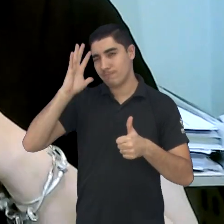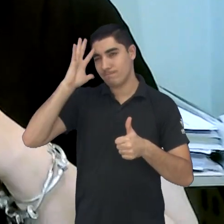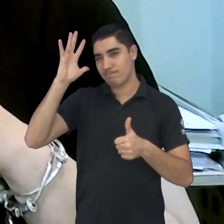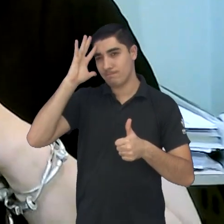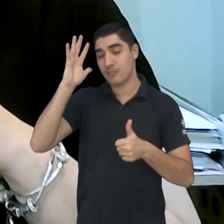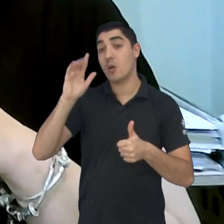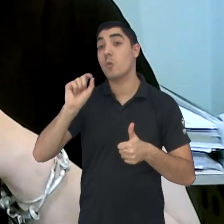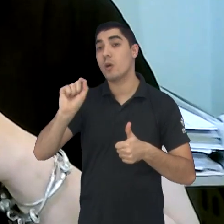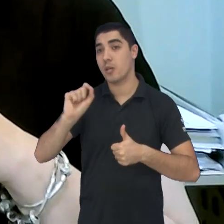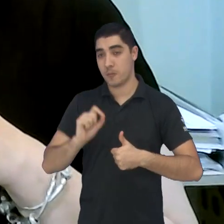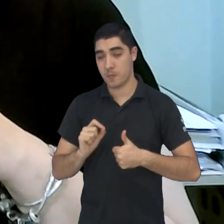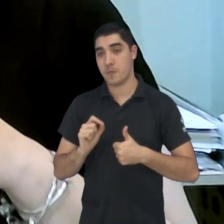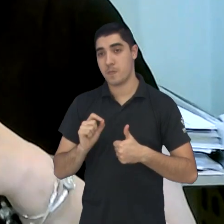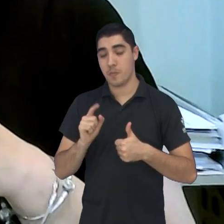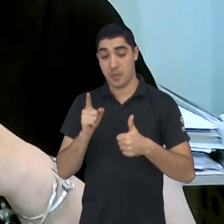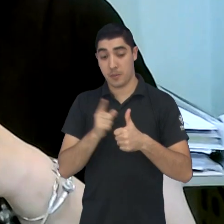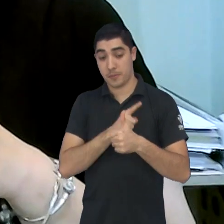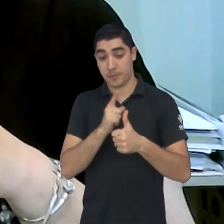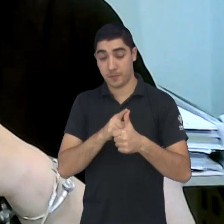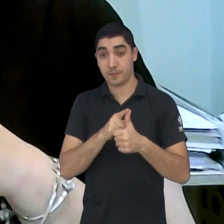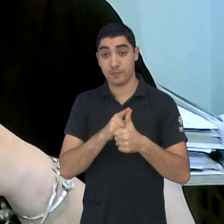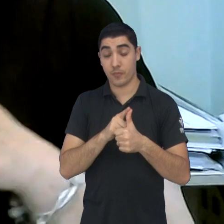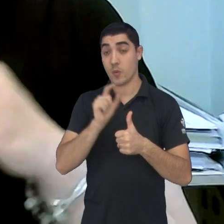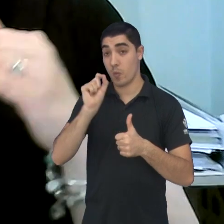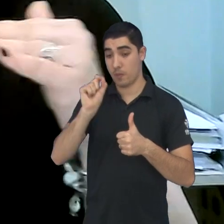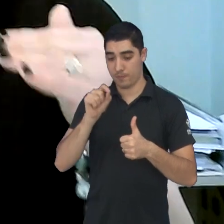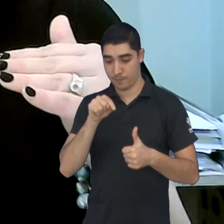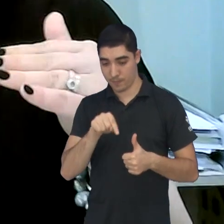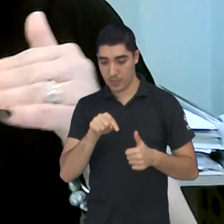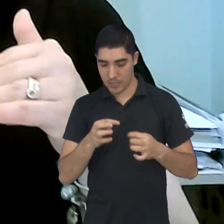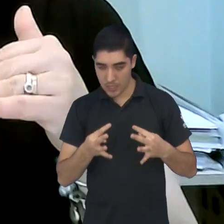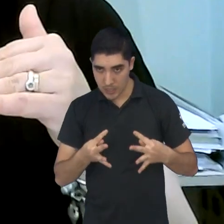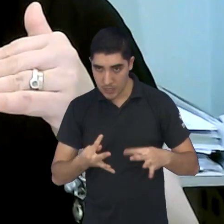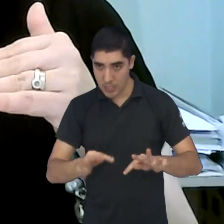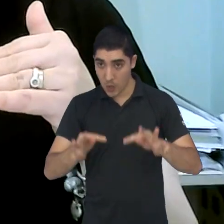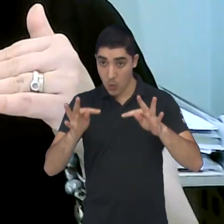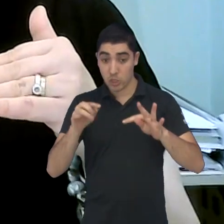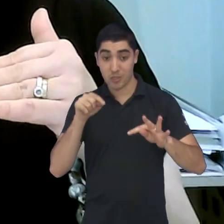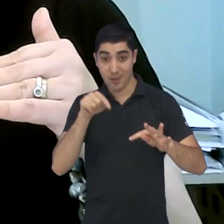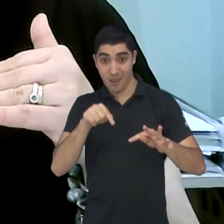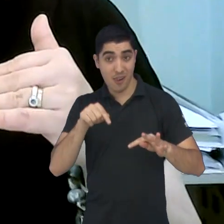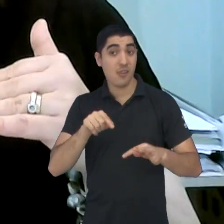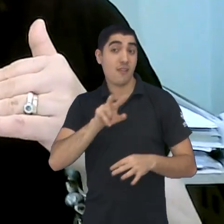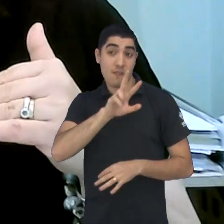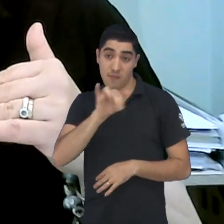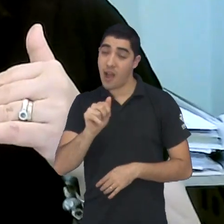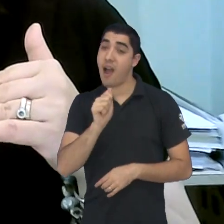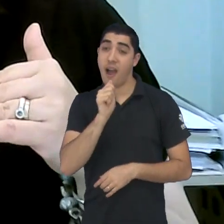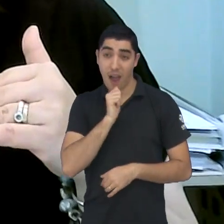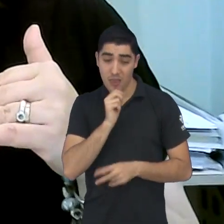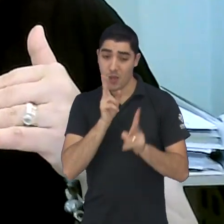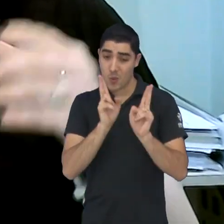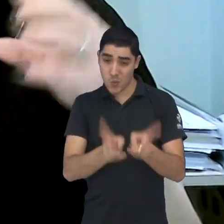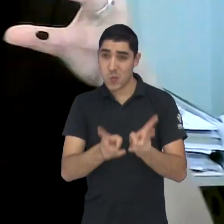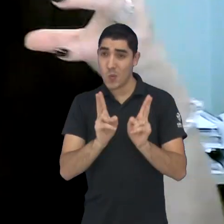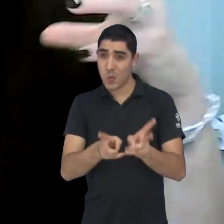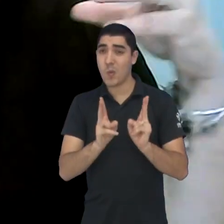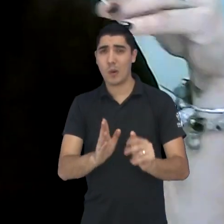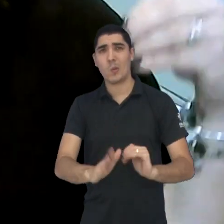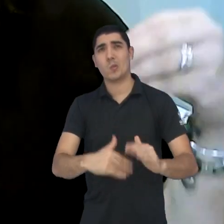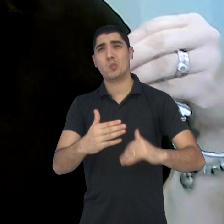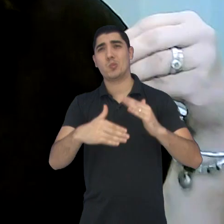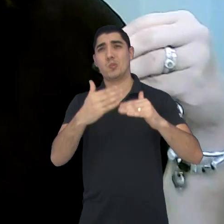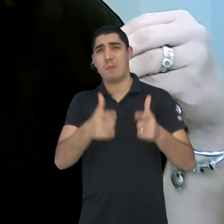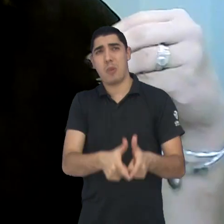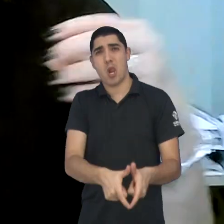assim, a tecnologia só vai aumentar daqui para frente. Então, quem